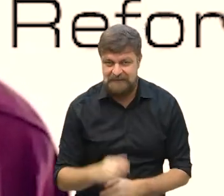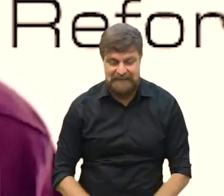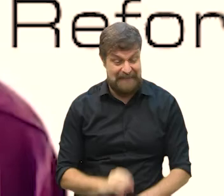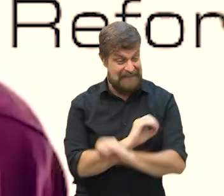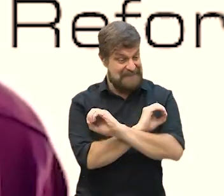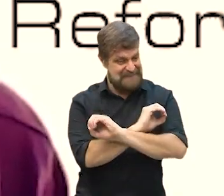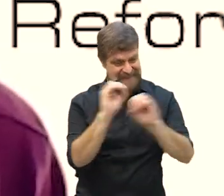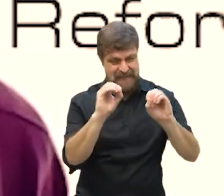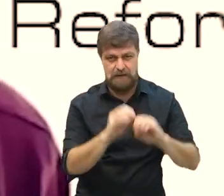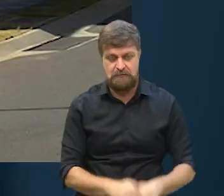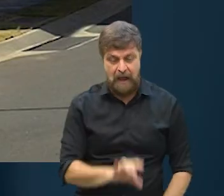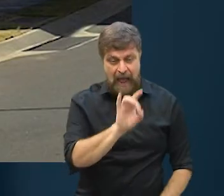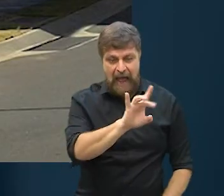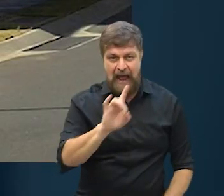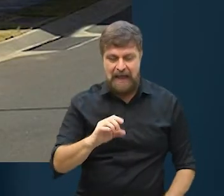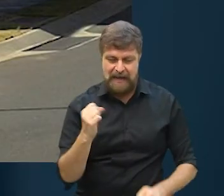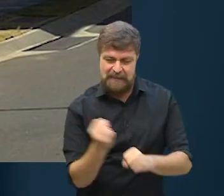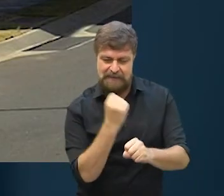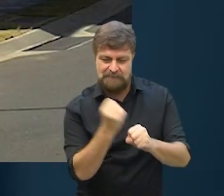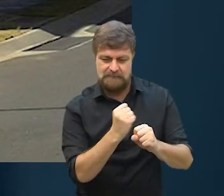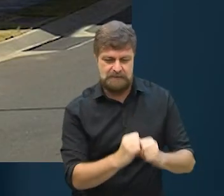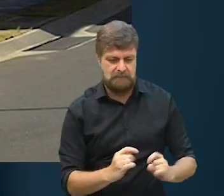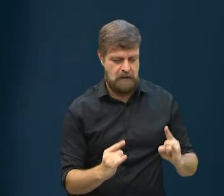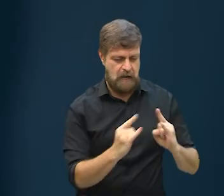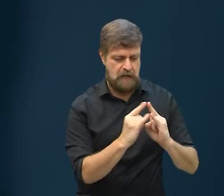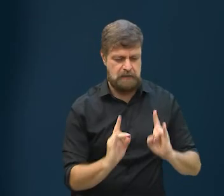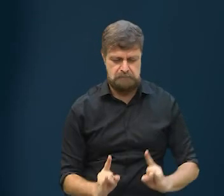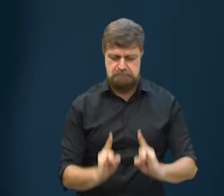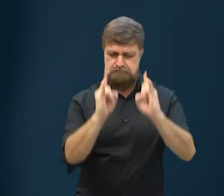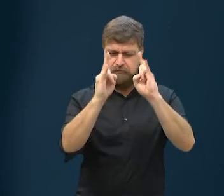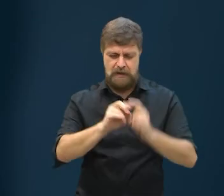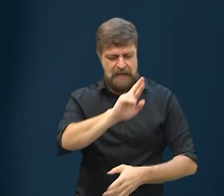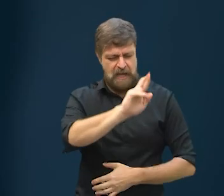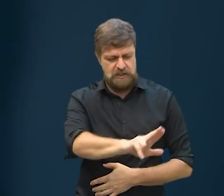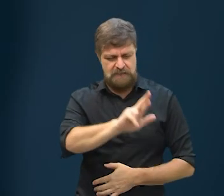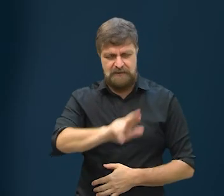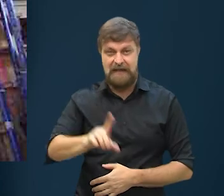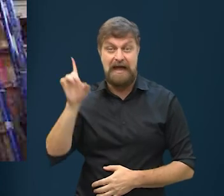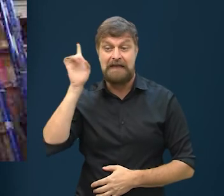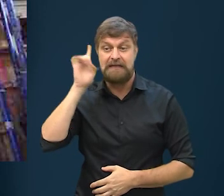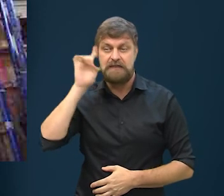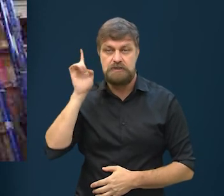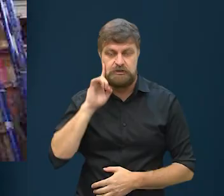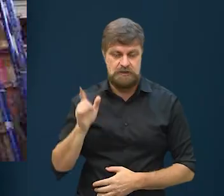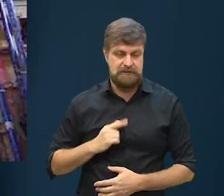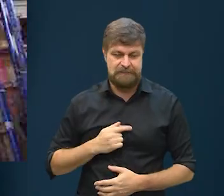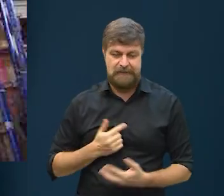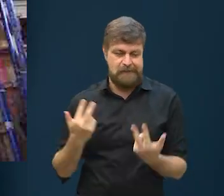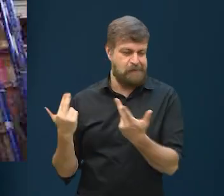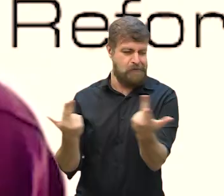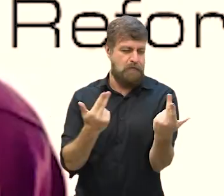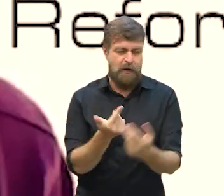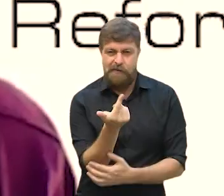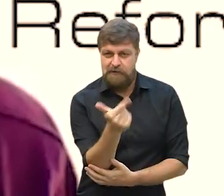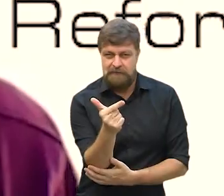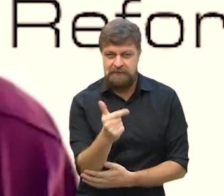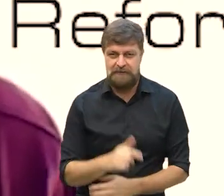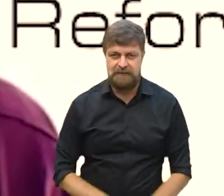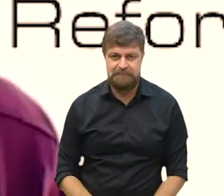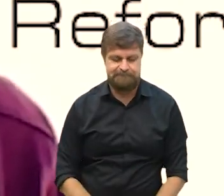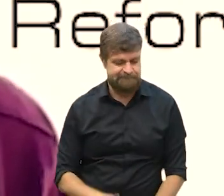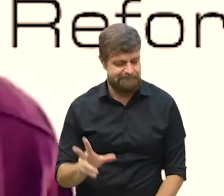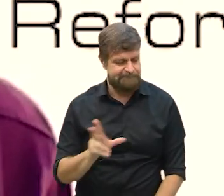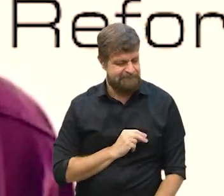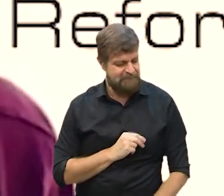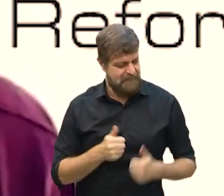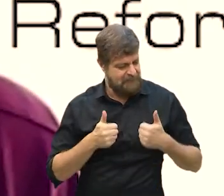Rotina é zero, né? Cada obra é uma situação, cada cliente é uma situação, cada dia é um dia diferente do outro. Então, valeu muito